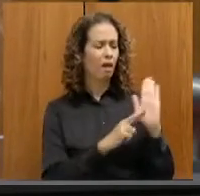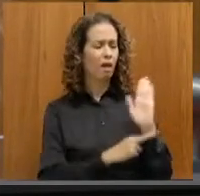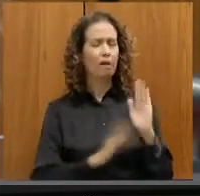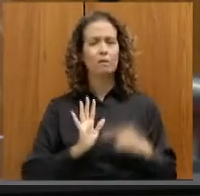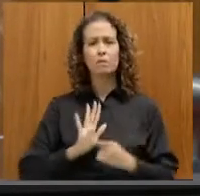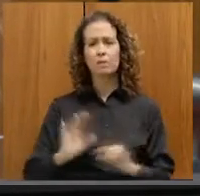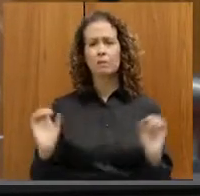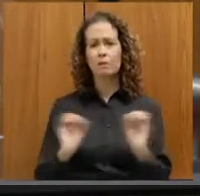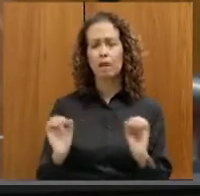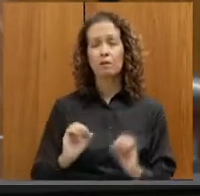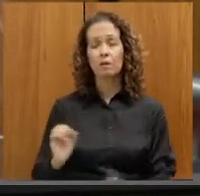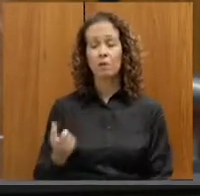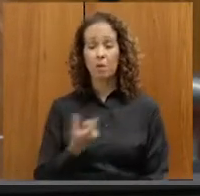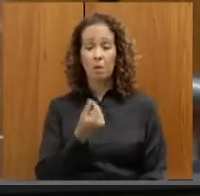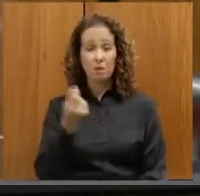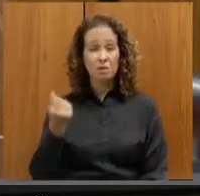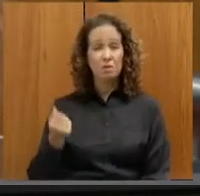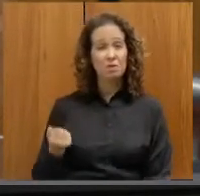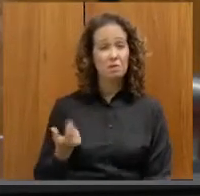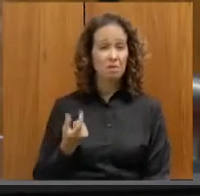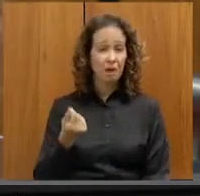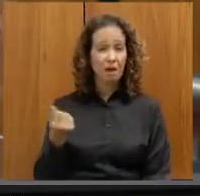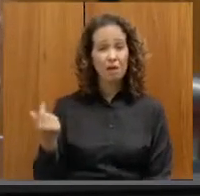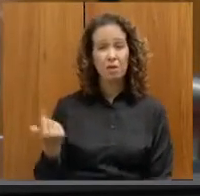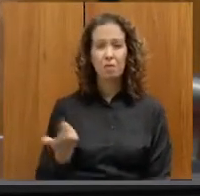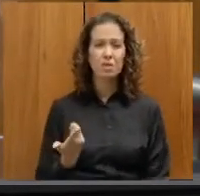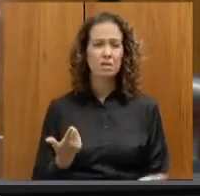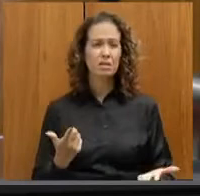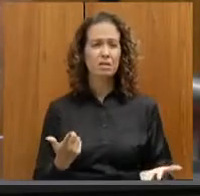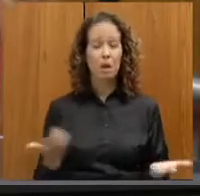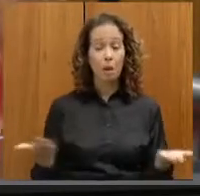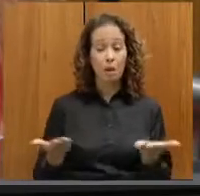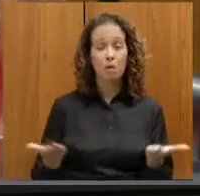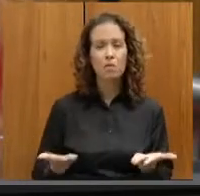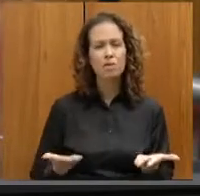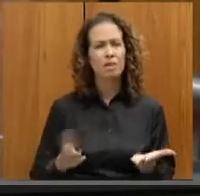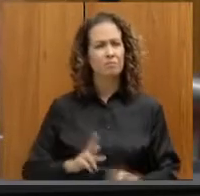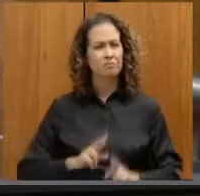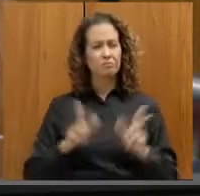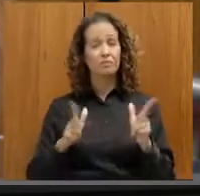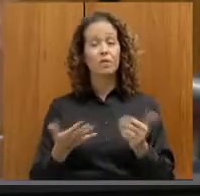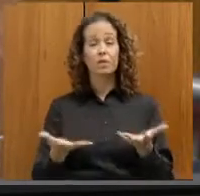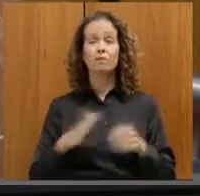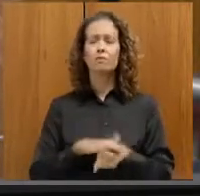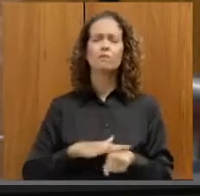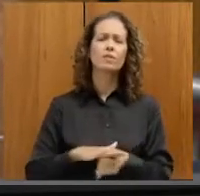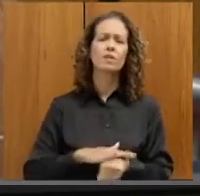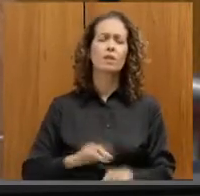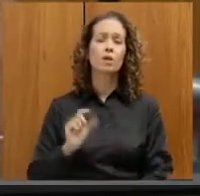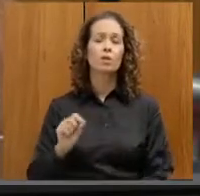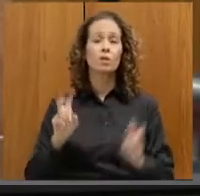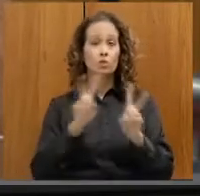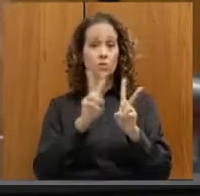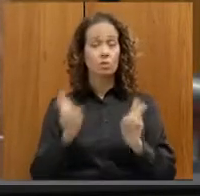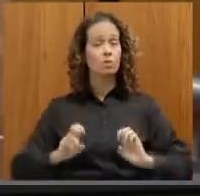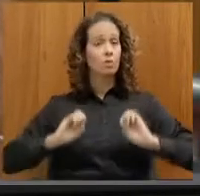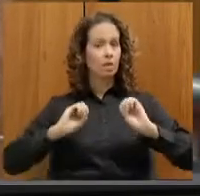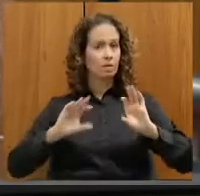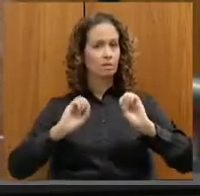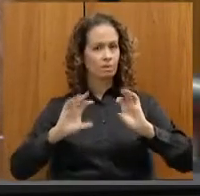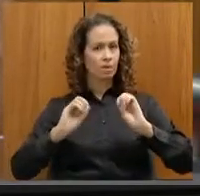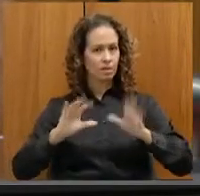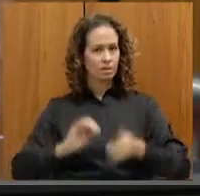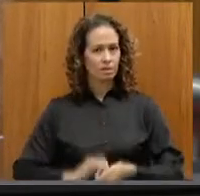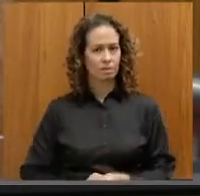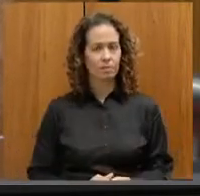valores estão desatualizados então é um ponto de alerta mas o que eu quero mesmo conversar com o senhor é sobre a educação